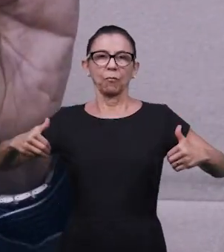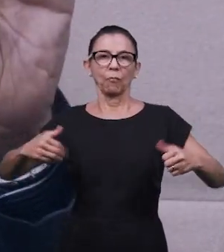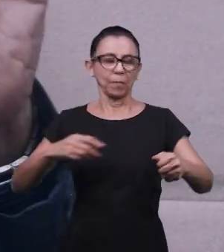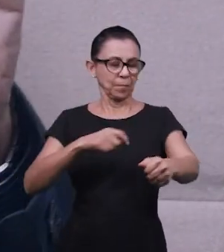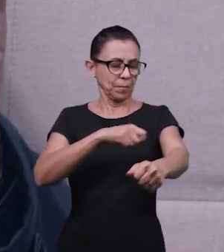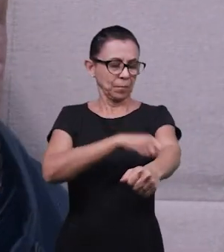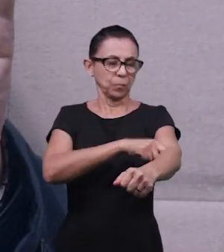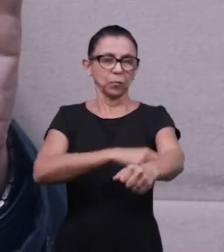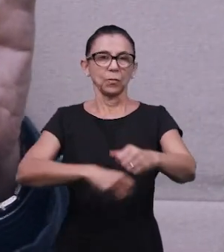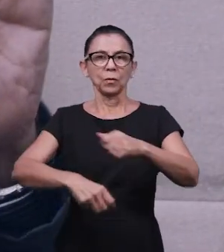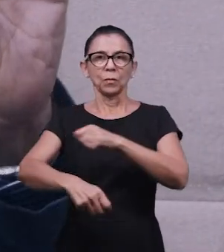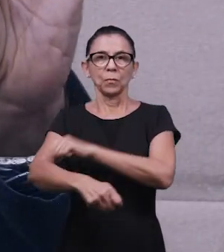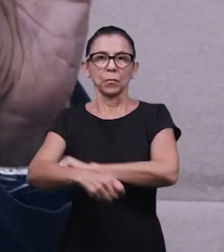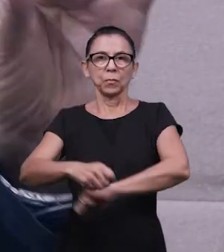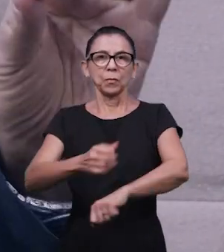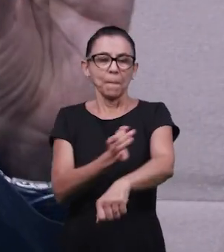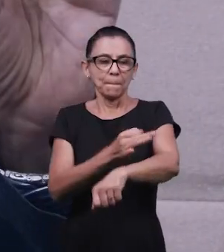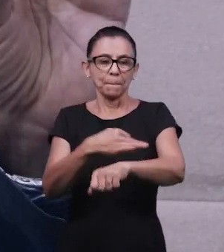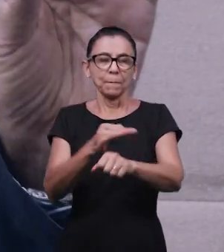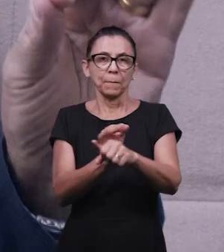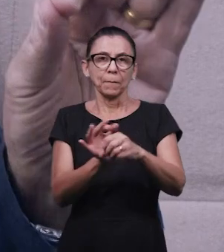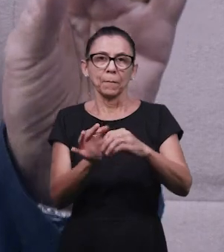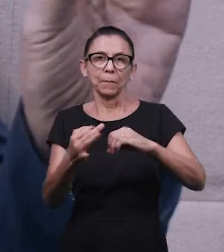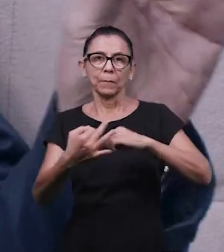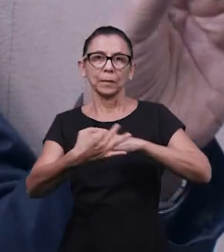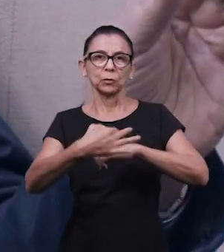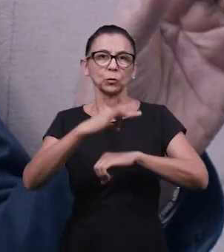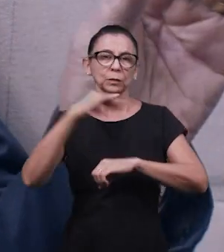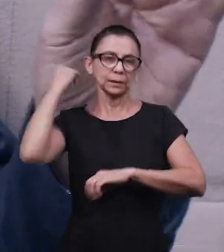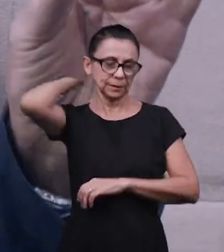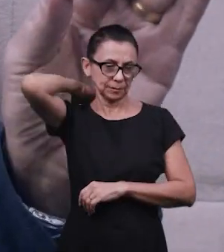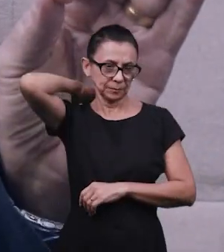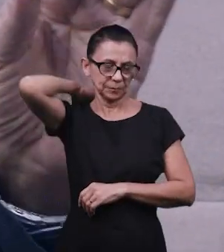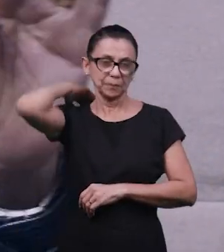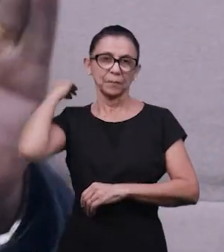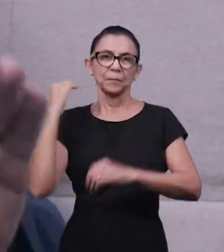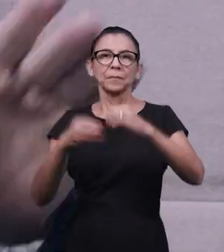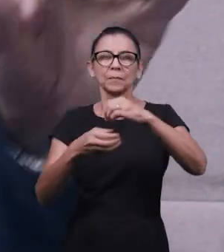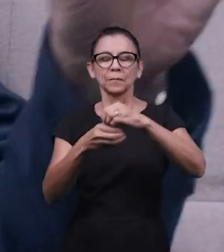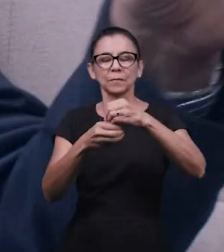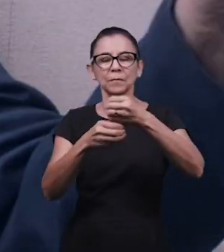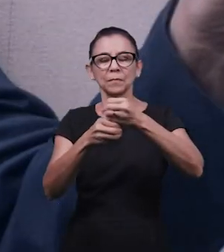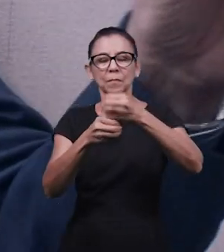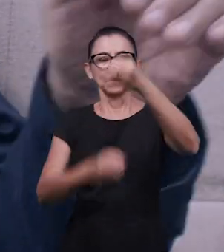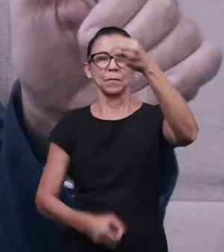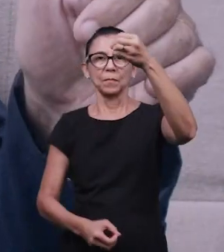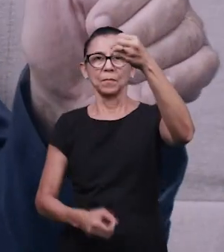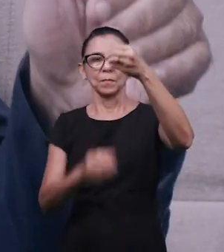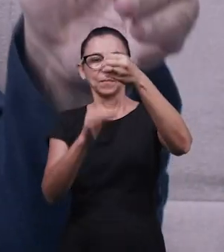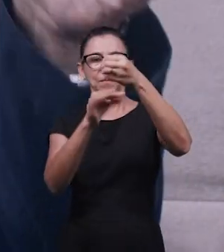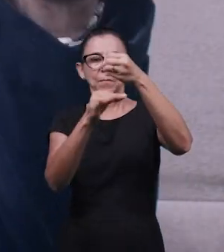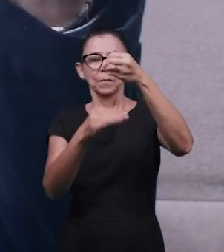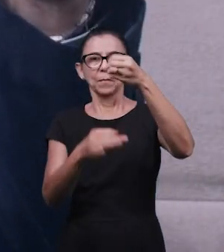a agudez da palavra, capaz de penetrar na